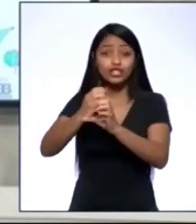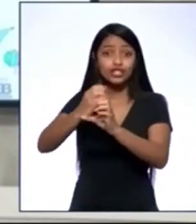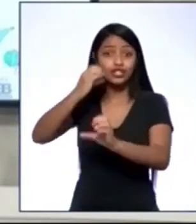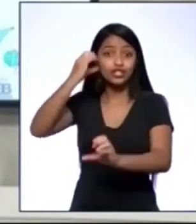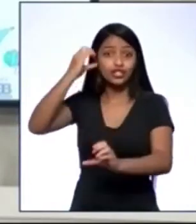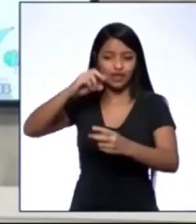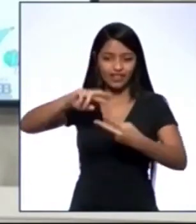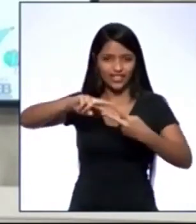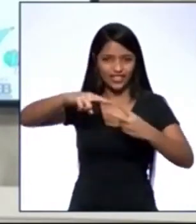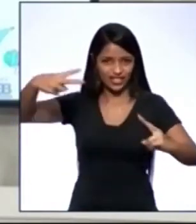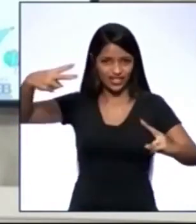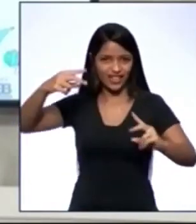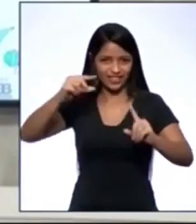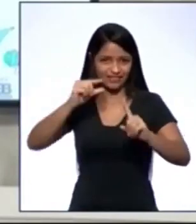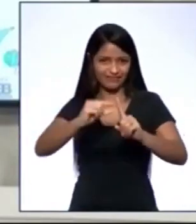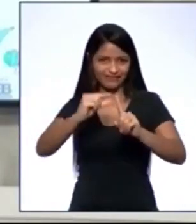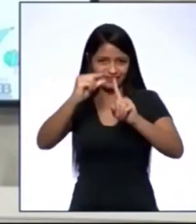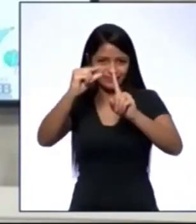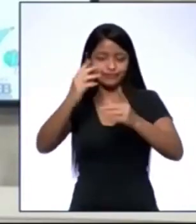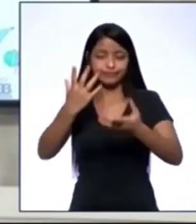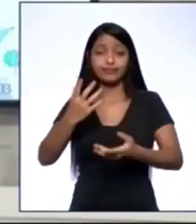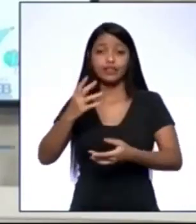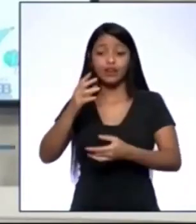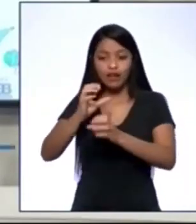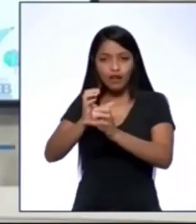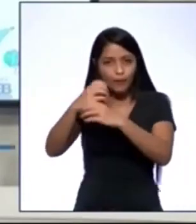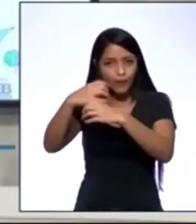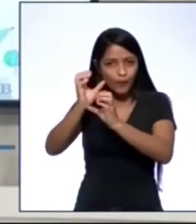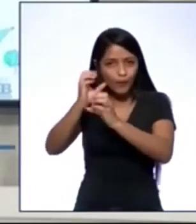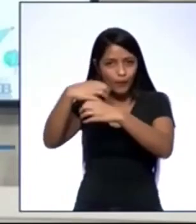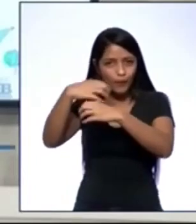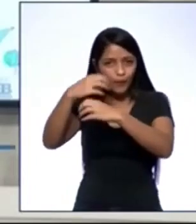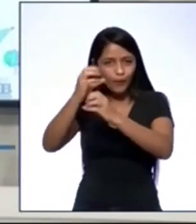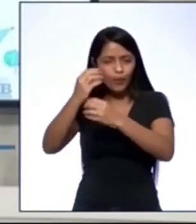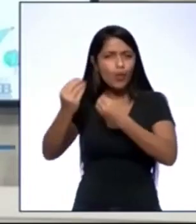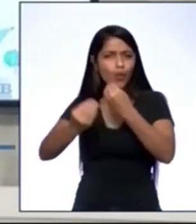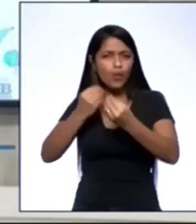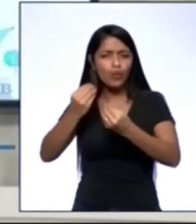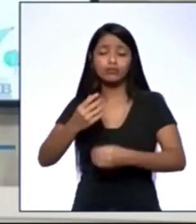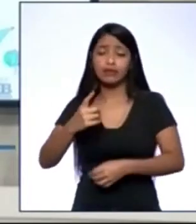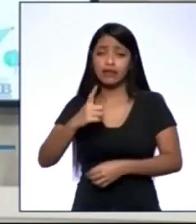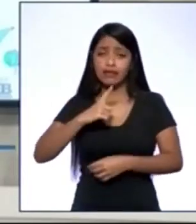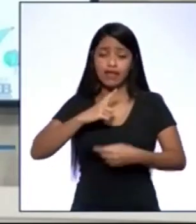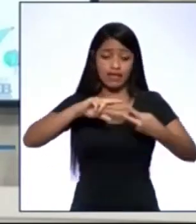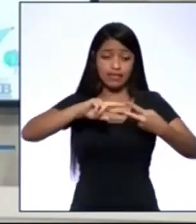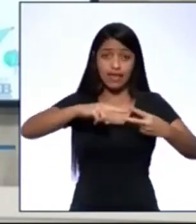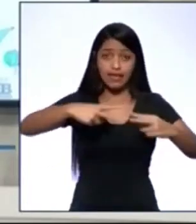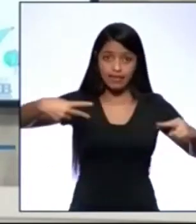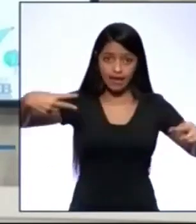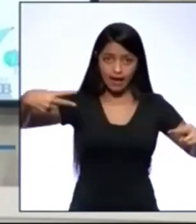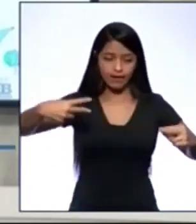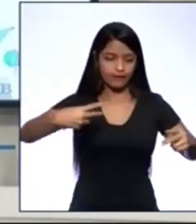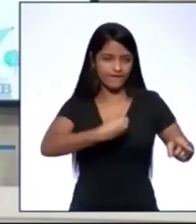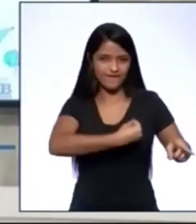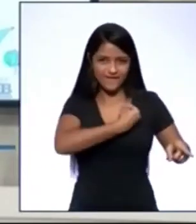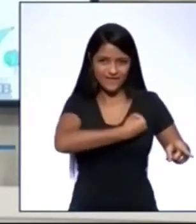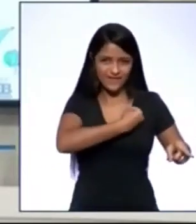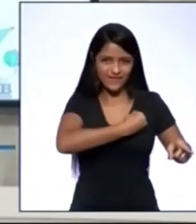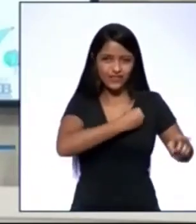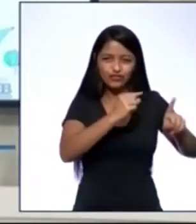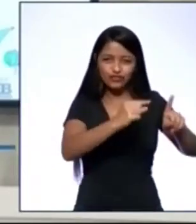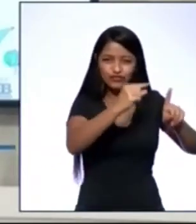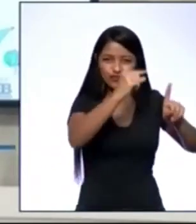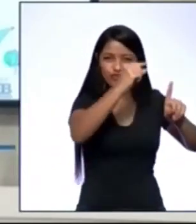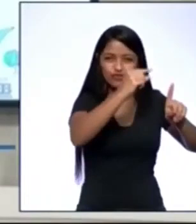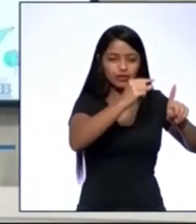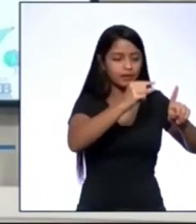de laboratório, o homem consegue pegar o material genético, o DNA de uma espécie, e colocar dentro de